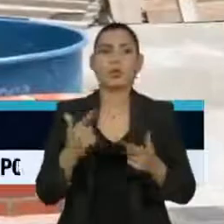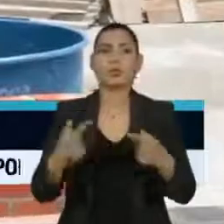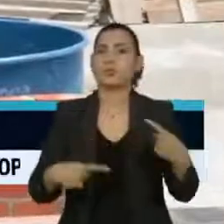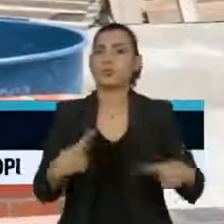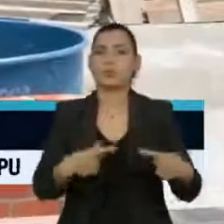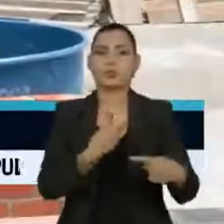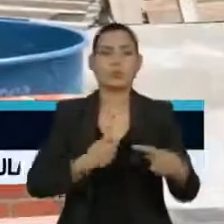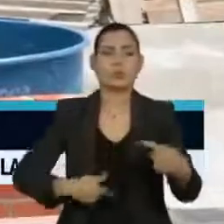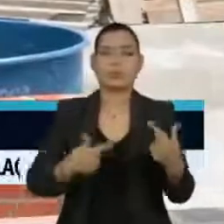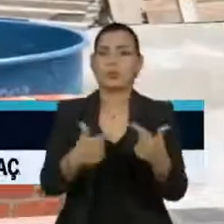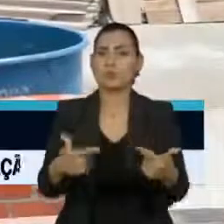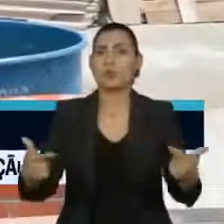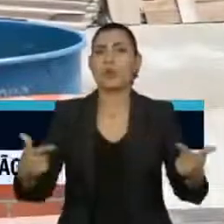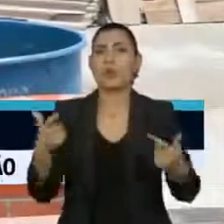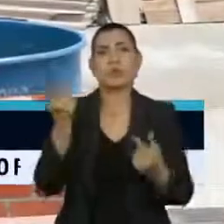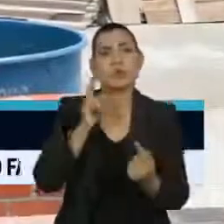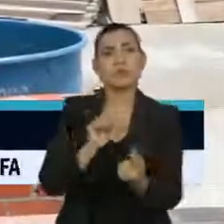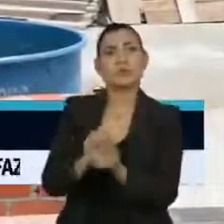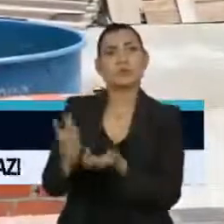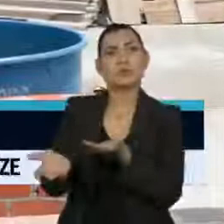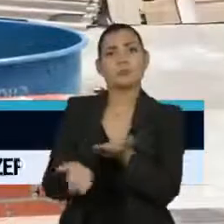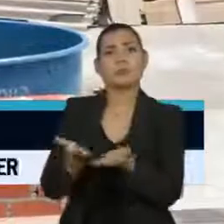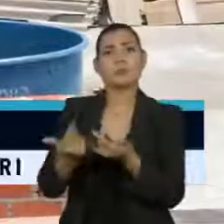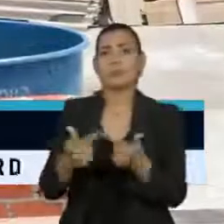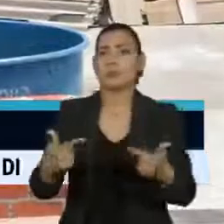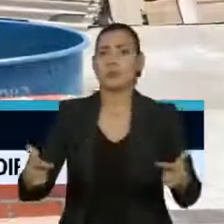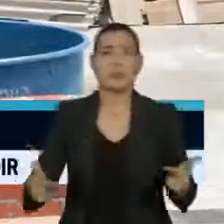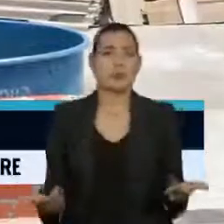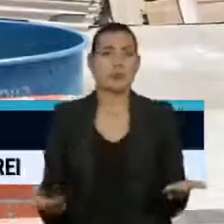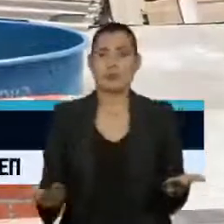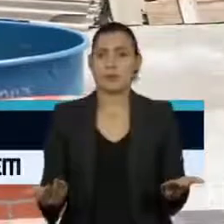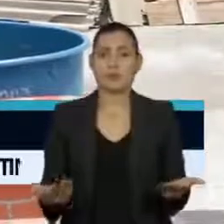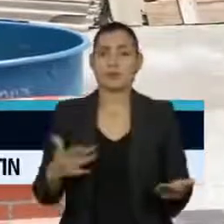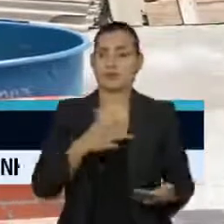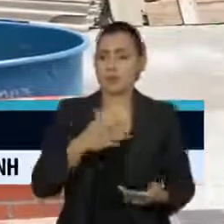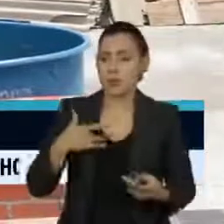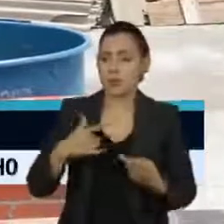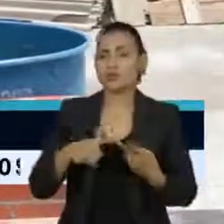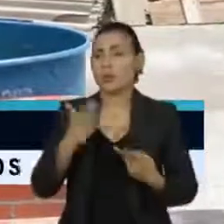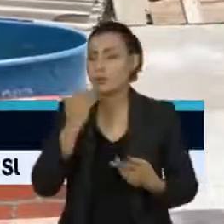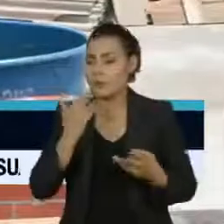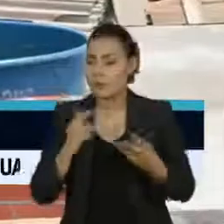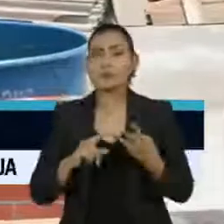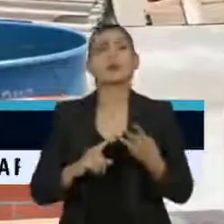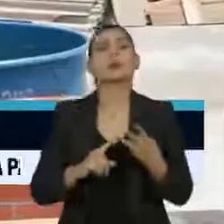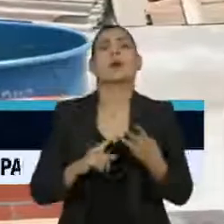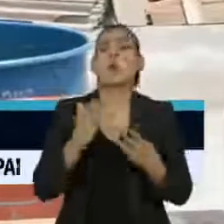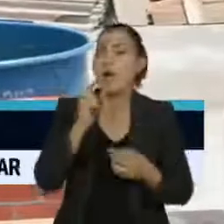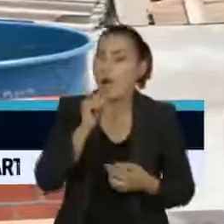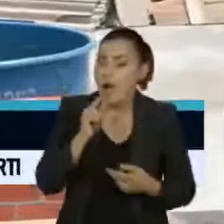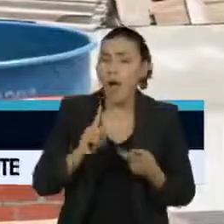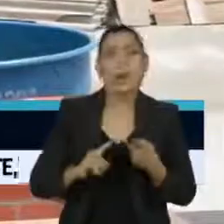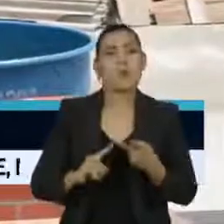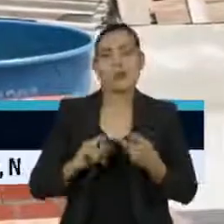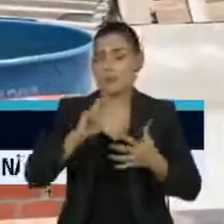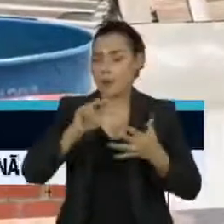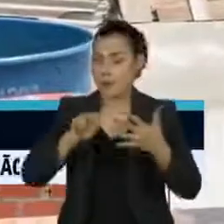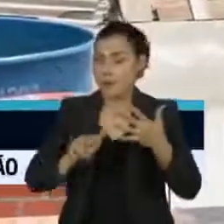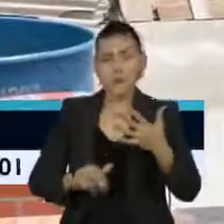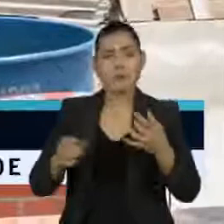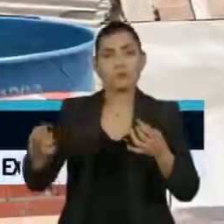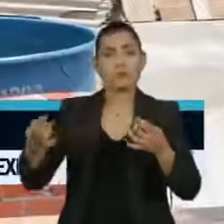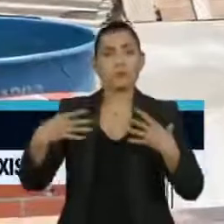políticas públicas para que possam atender a nossa população em vários sentidos, né? Desde saúde, alimentação, acesso à água, isso tudo a gente